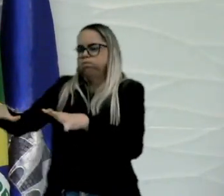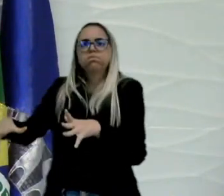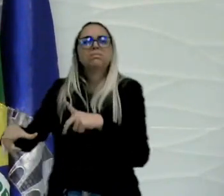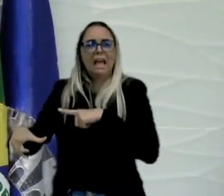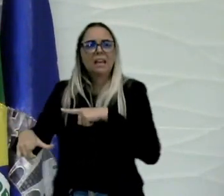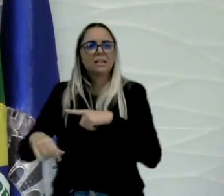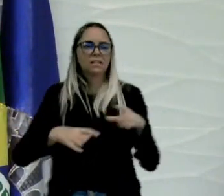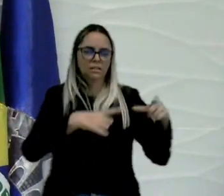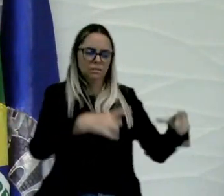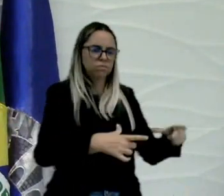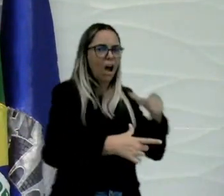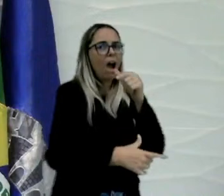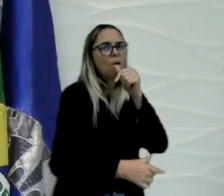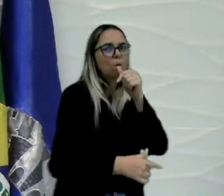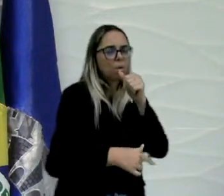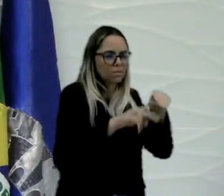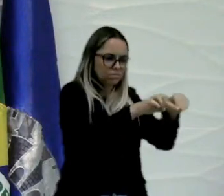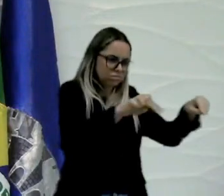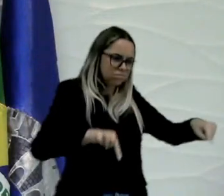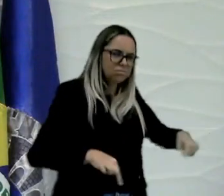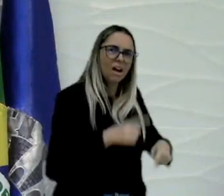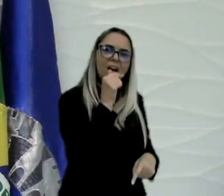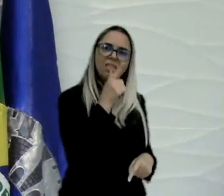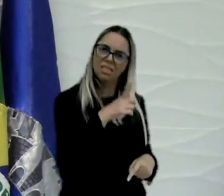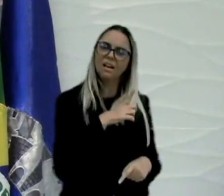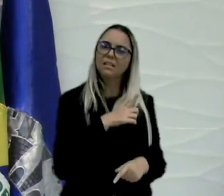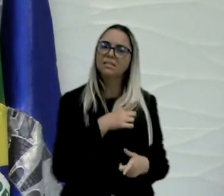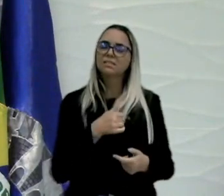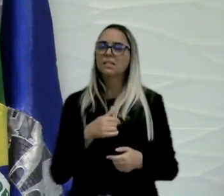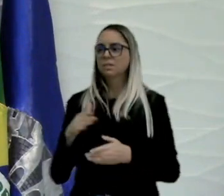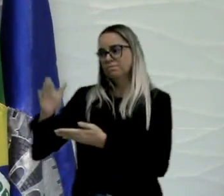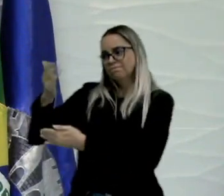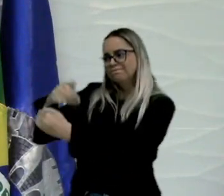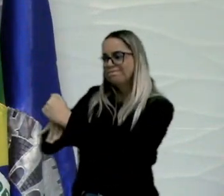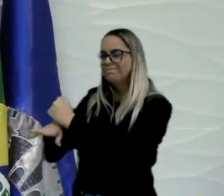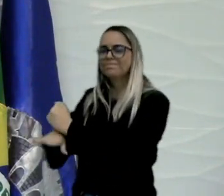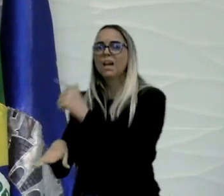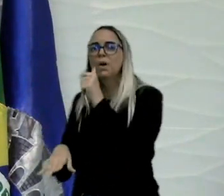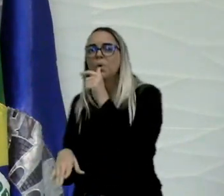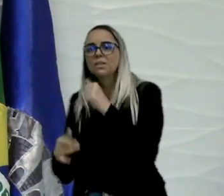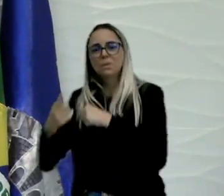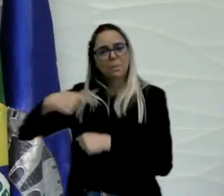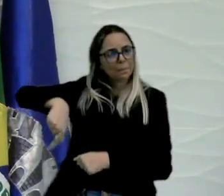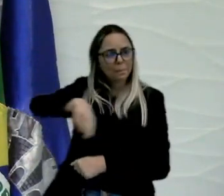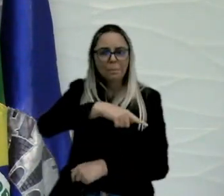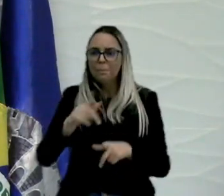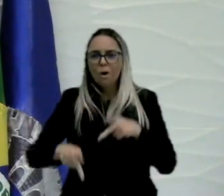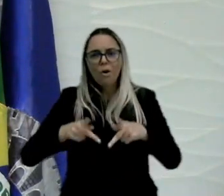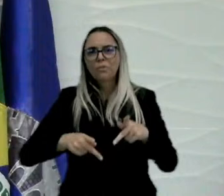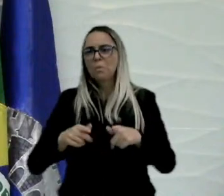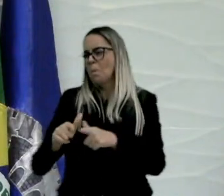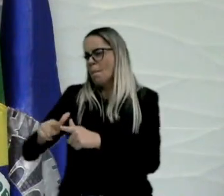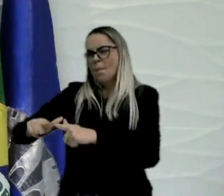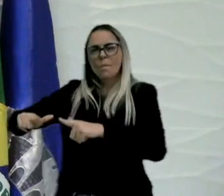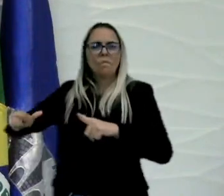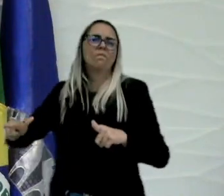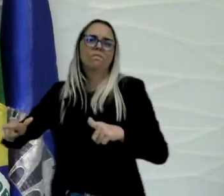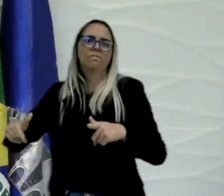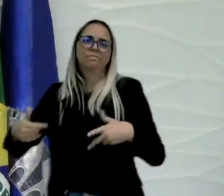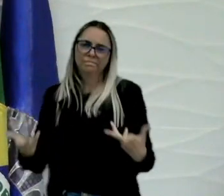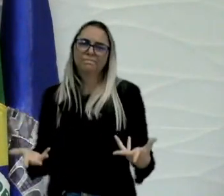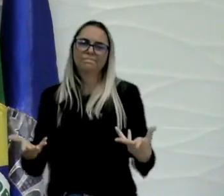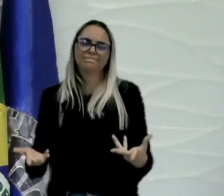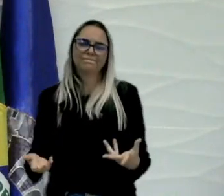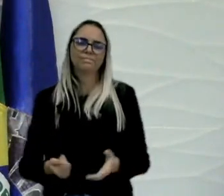há justificativa enquanto isso as cnas os reservatórios de água da nossa população estão vazios então